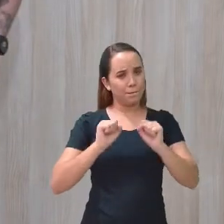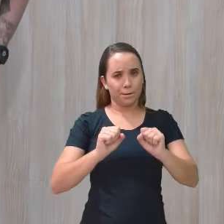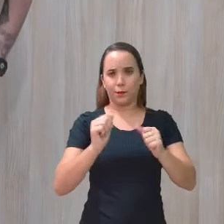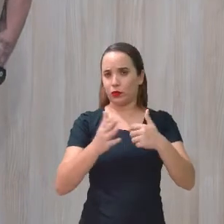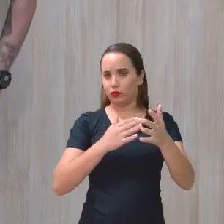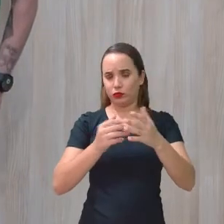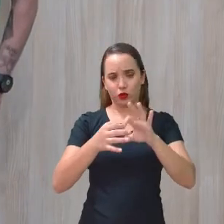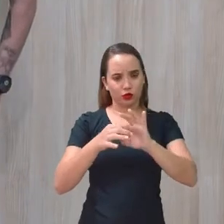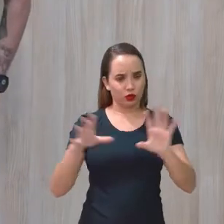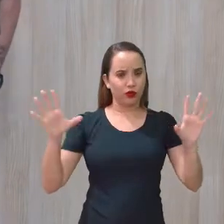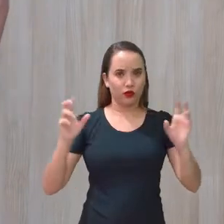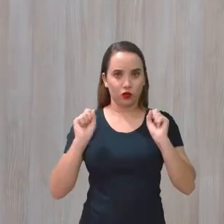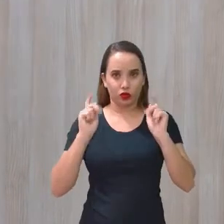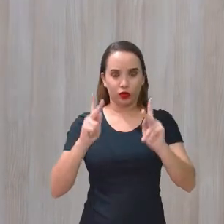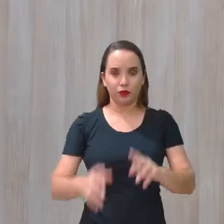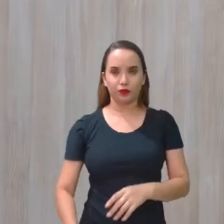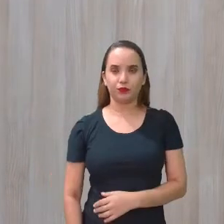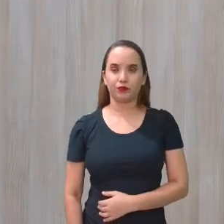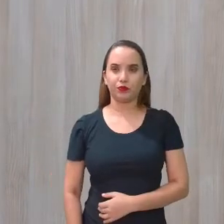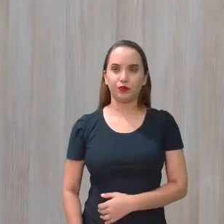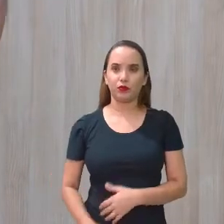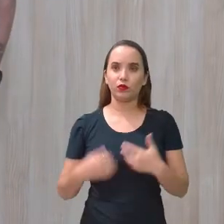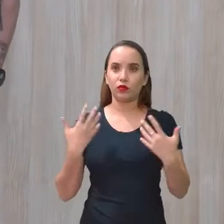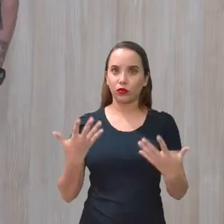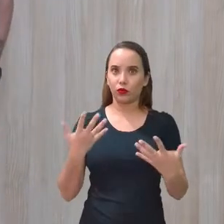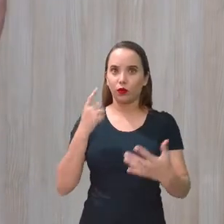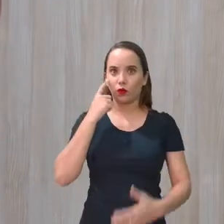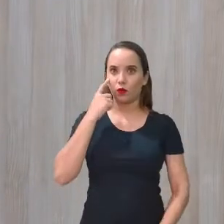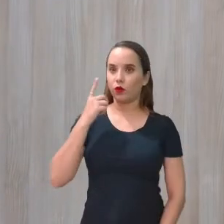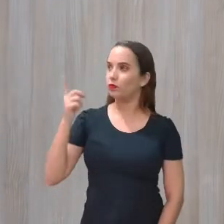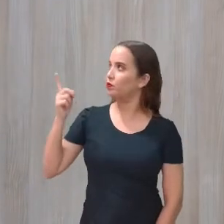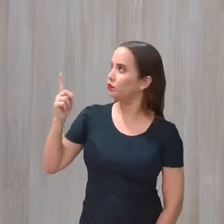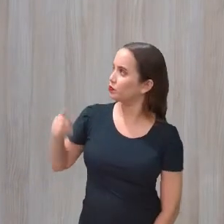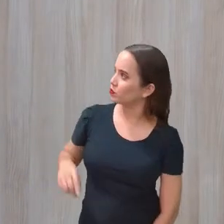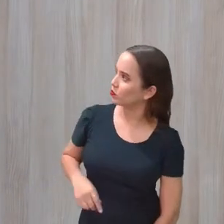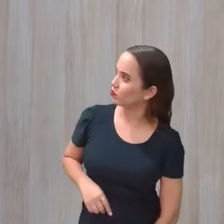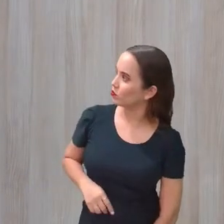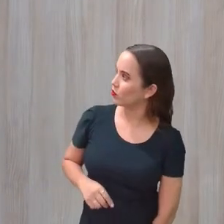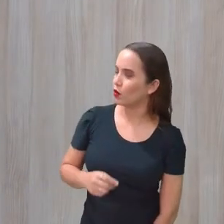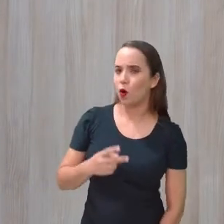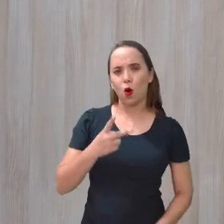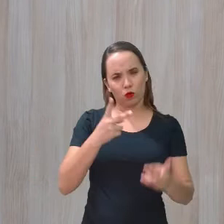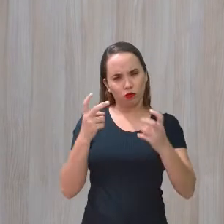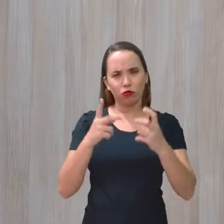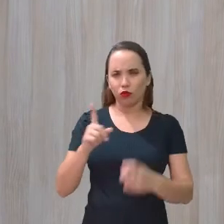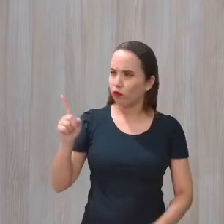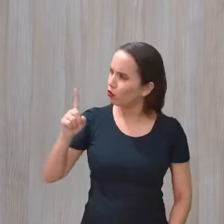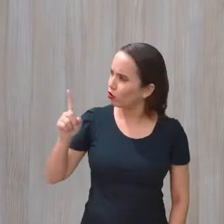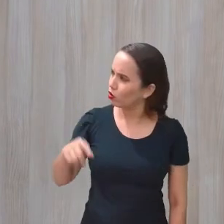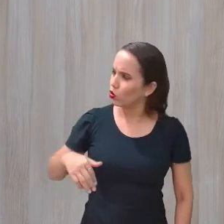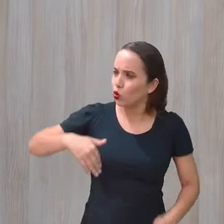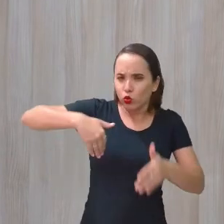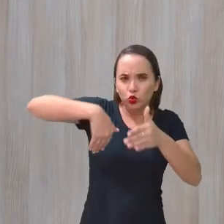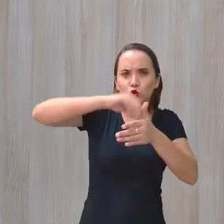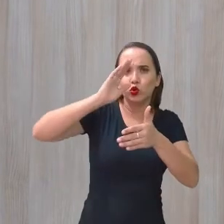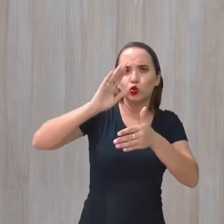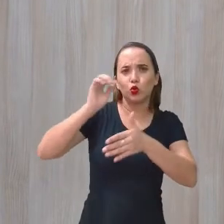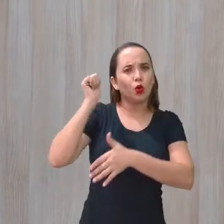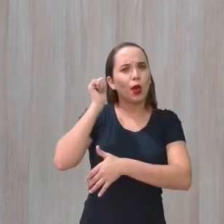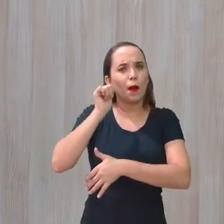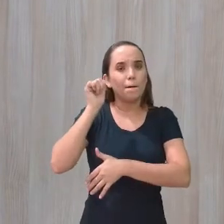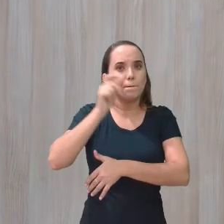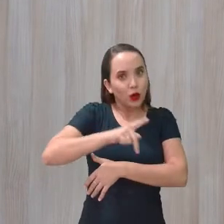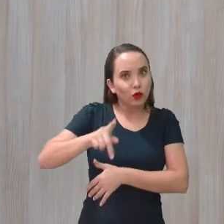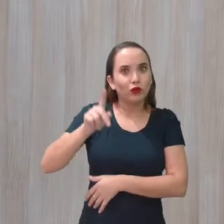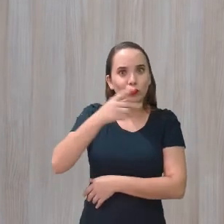a técnica, tá certo? Então veja, observa que aquele chute que a professora Carol deu no início